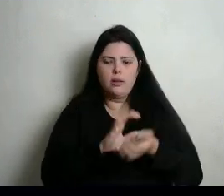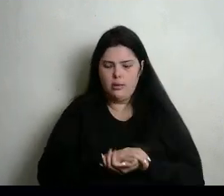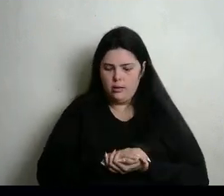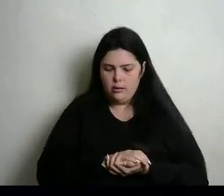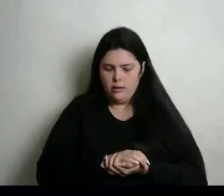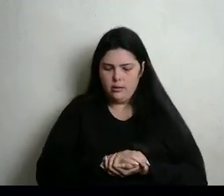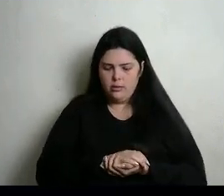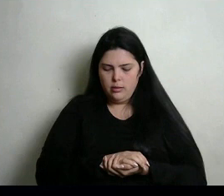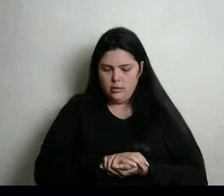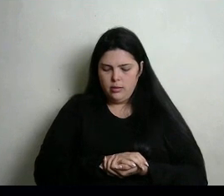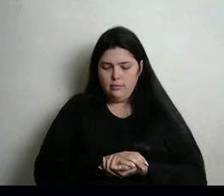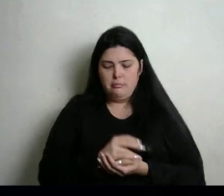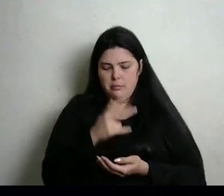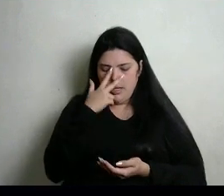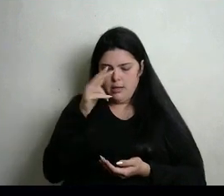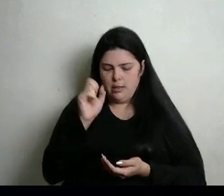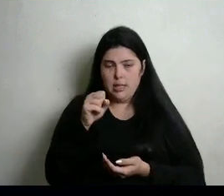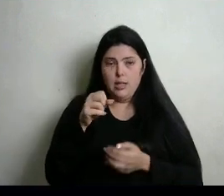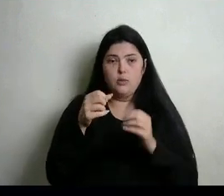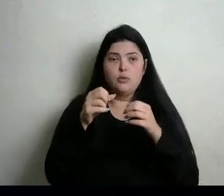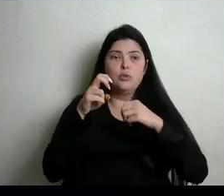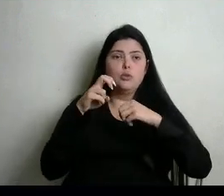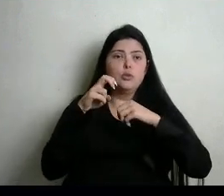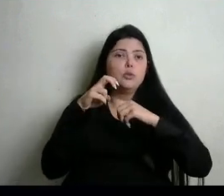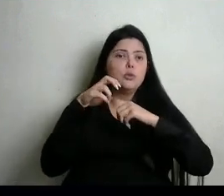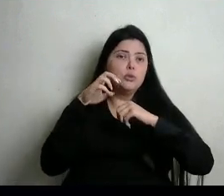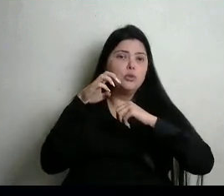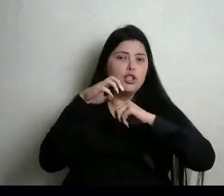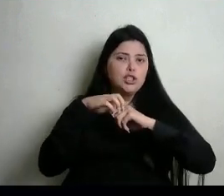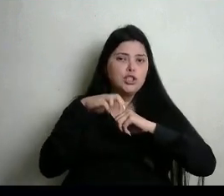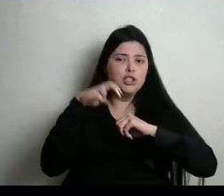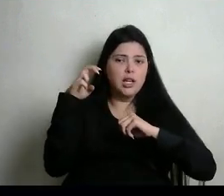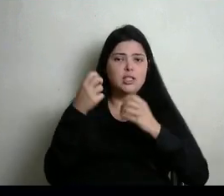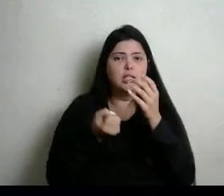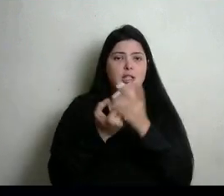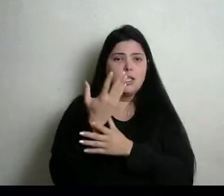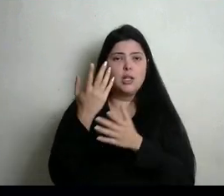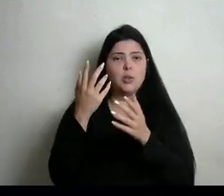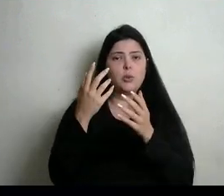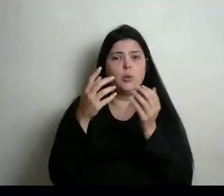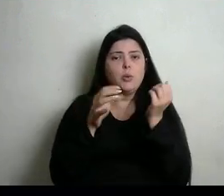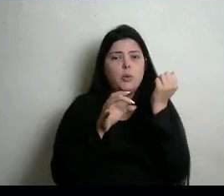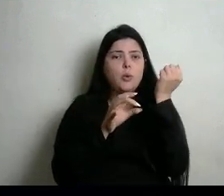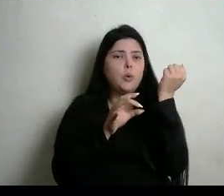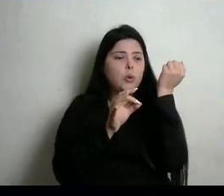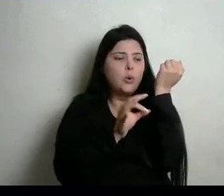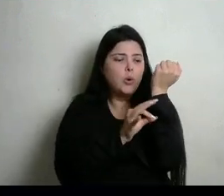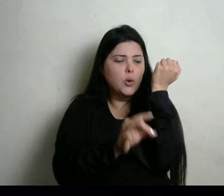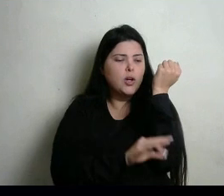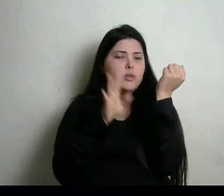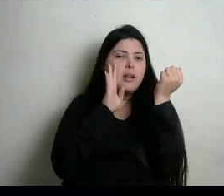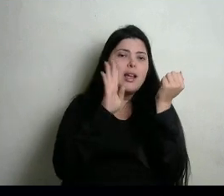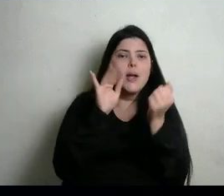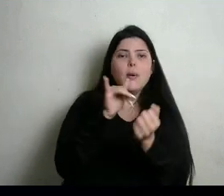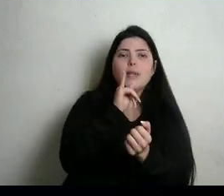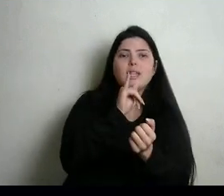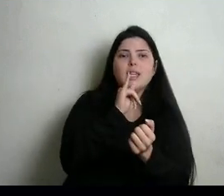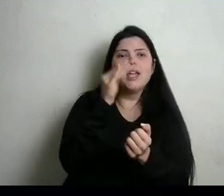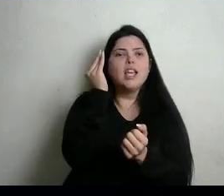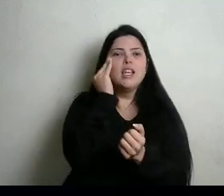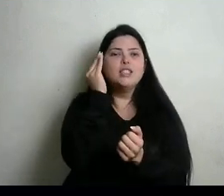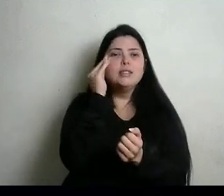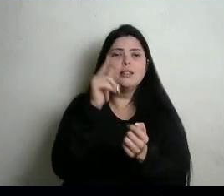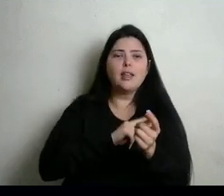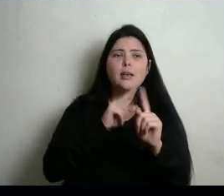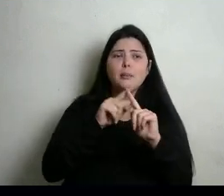Porque é isso que o ChatGPT está fazendo. Ele está gerando um código legal, com teste, beleza? Mas nosso